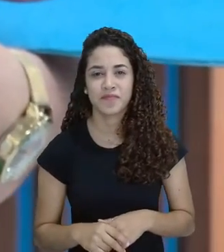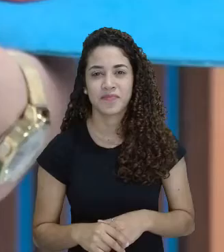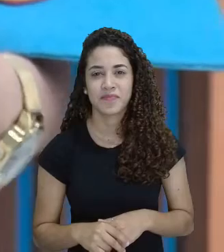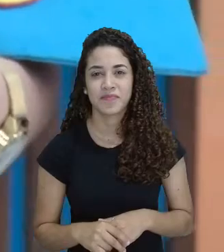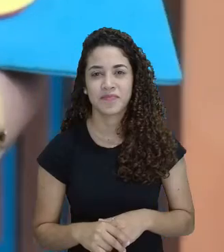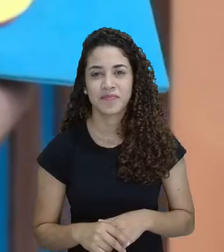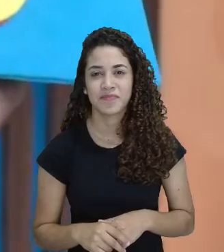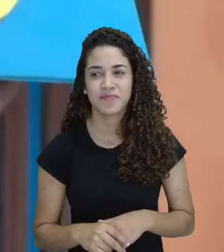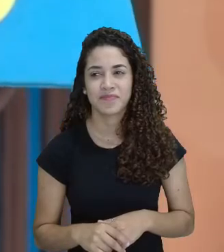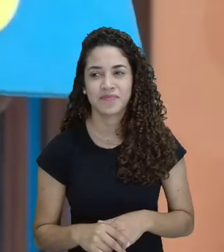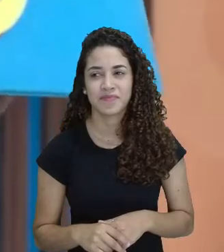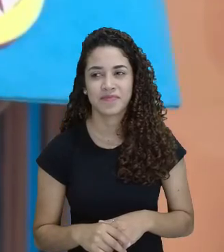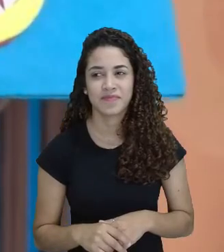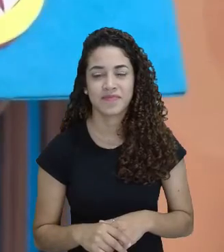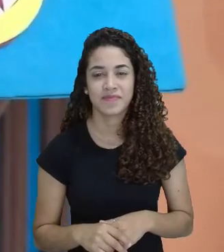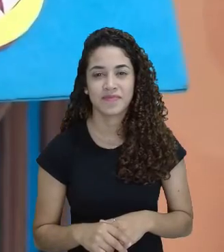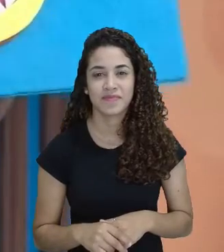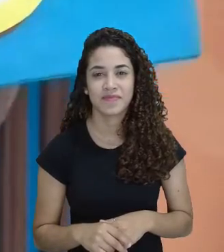Si, ó,